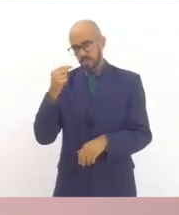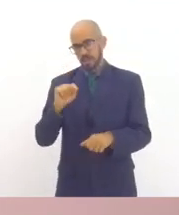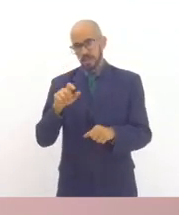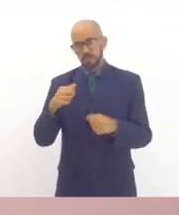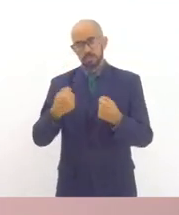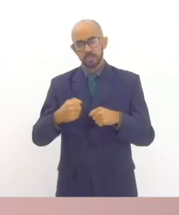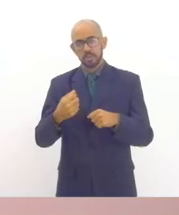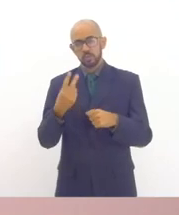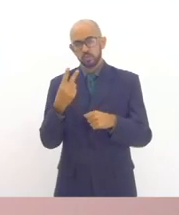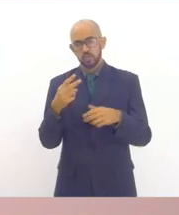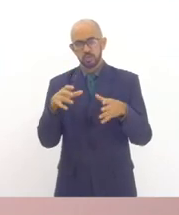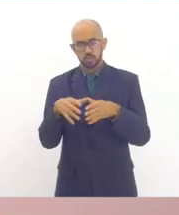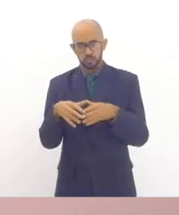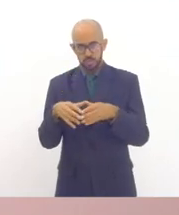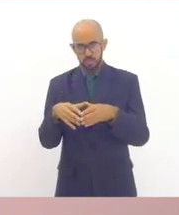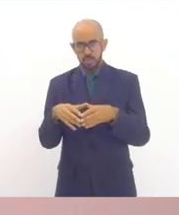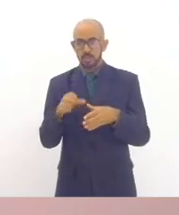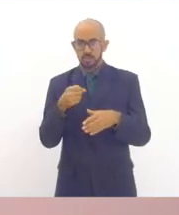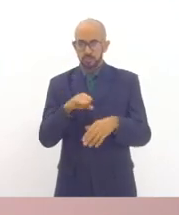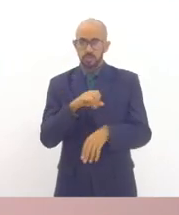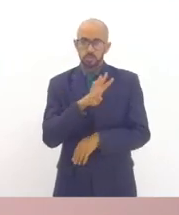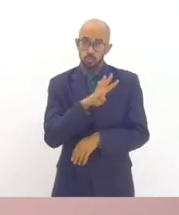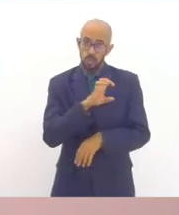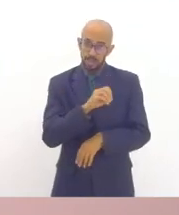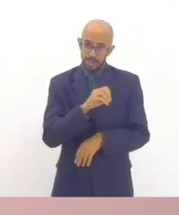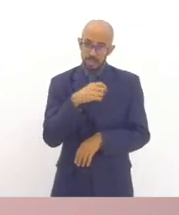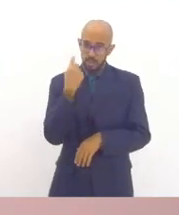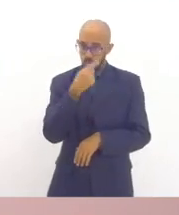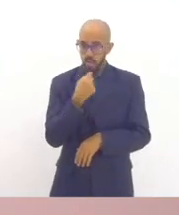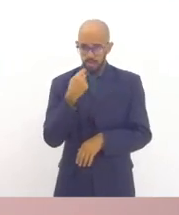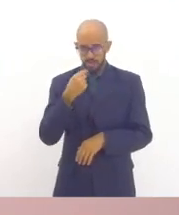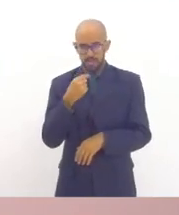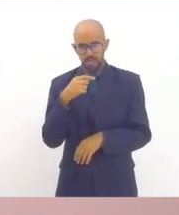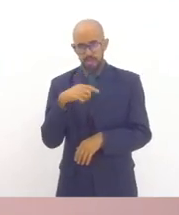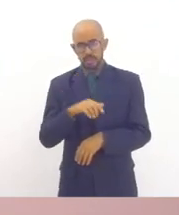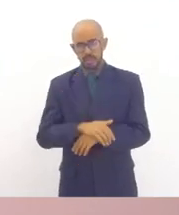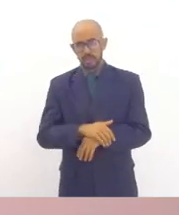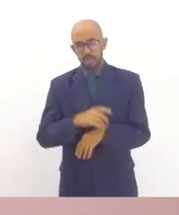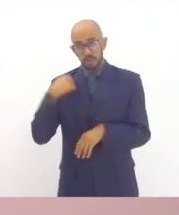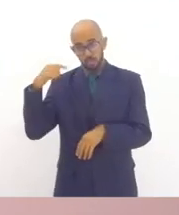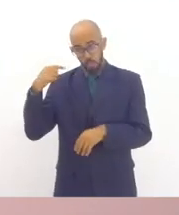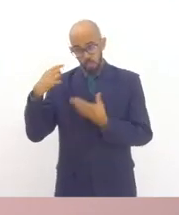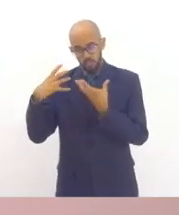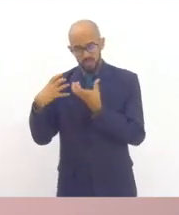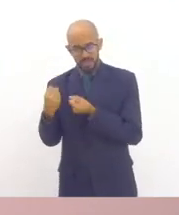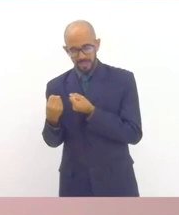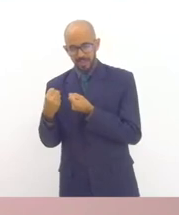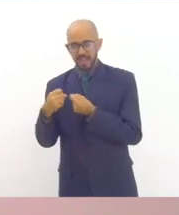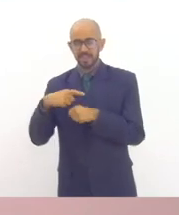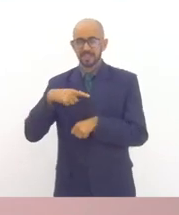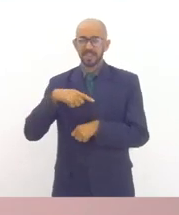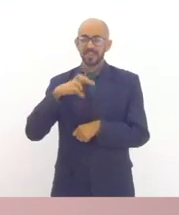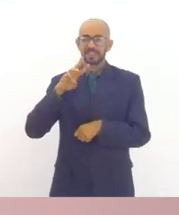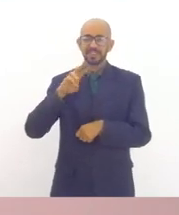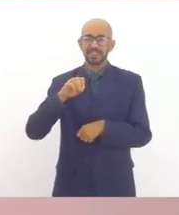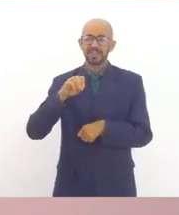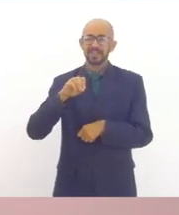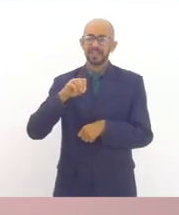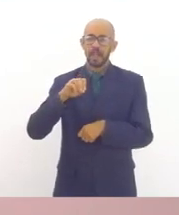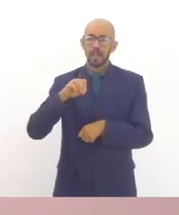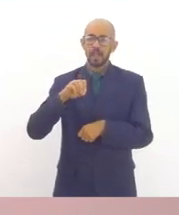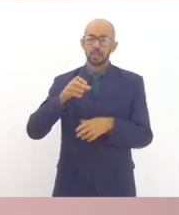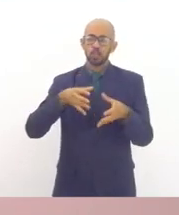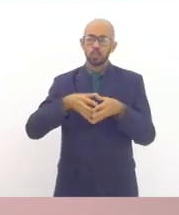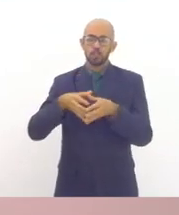turmas. Se for um professor de 40 horas, que seja louco de aceitar, ele teria 30 turmas. Um professor de